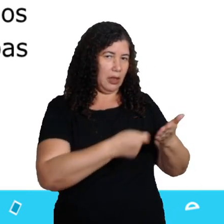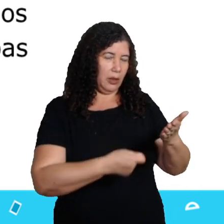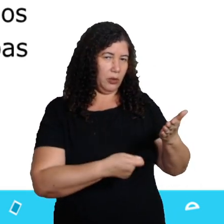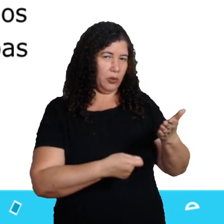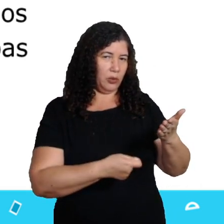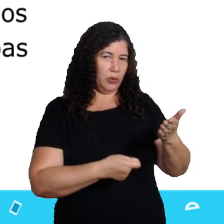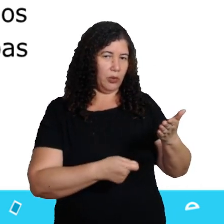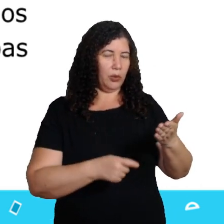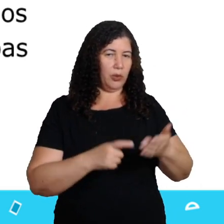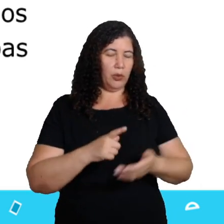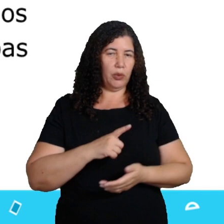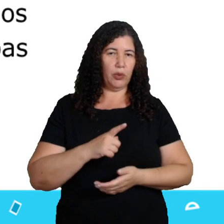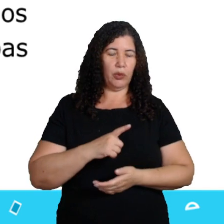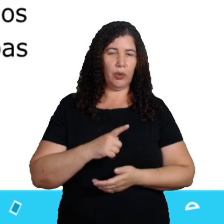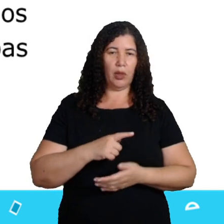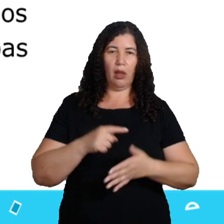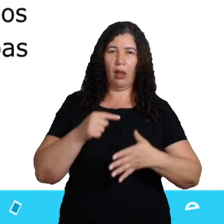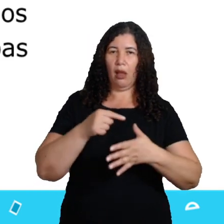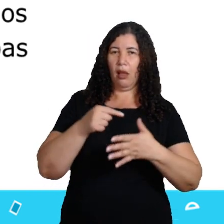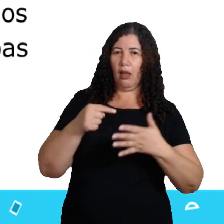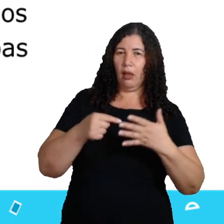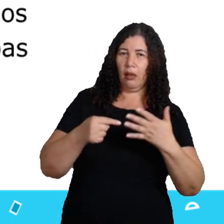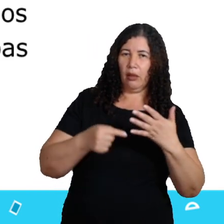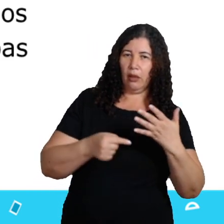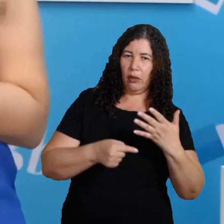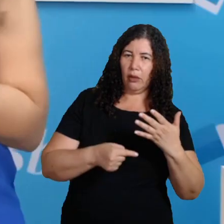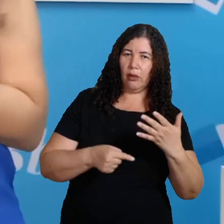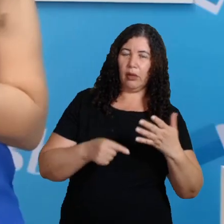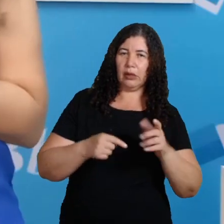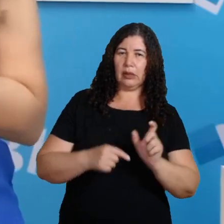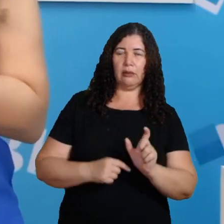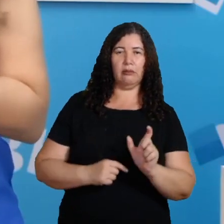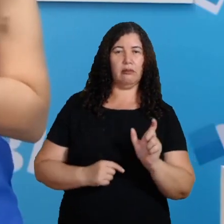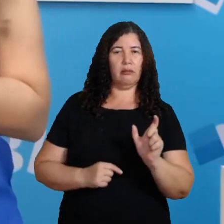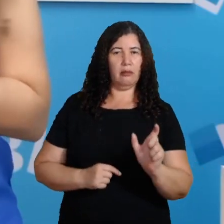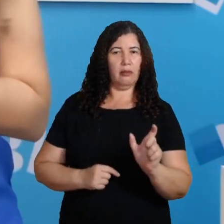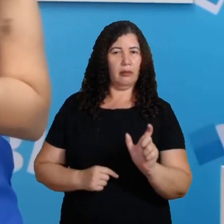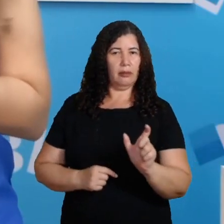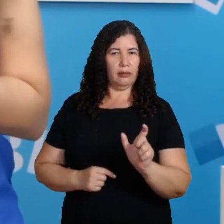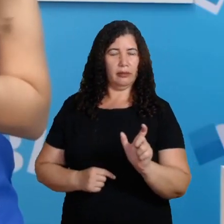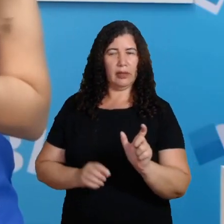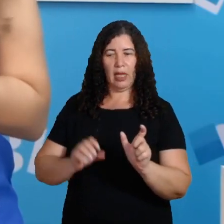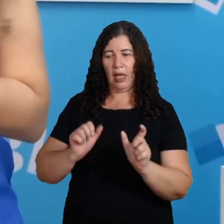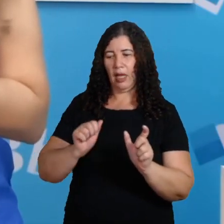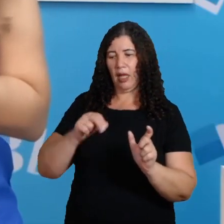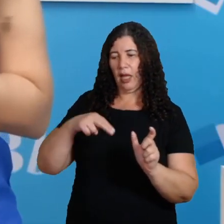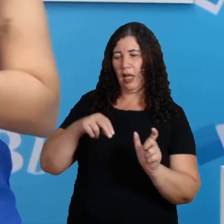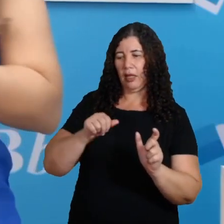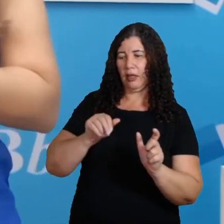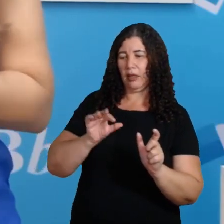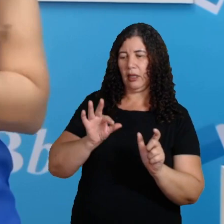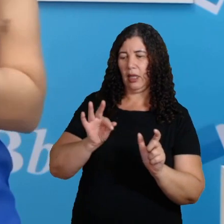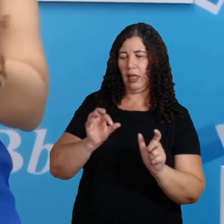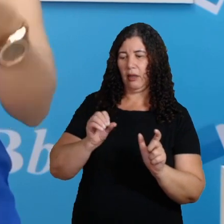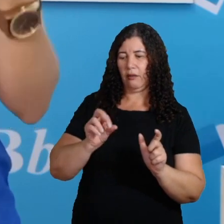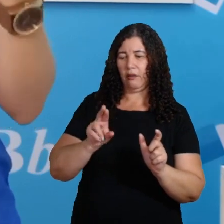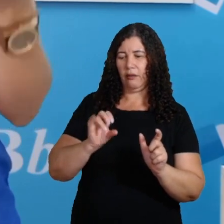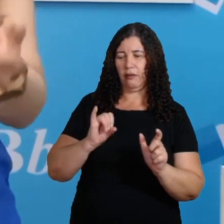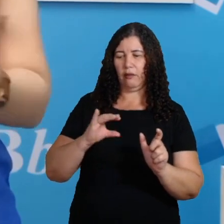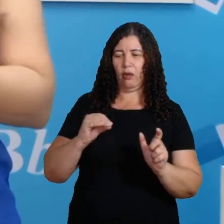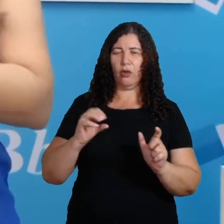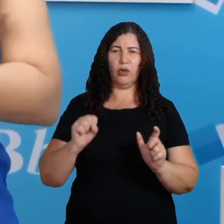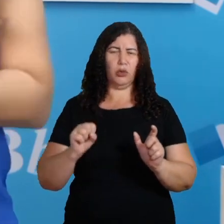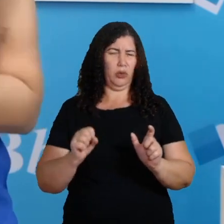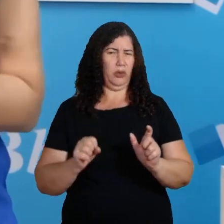falar sobre os nossos elementos anafóricos. Que nome estranho, né, gente? Que nome que